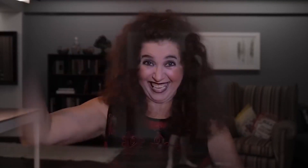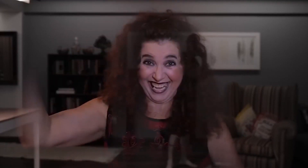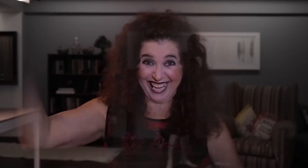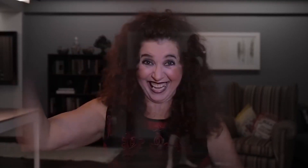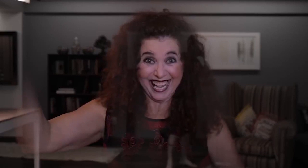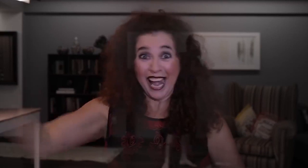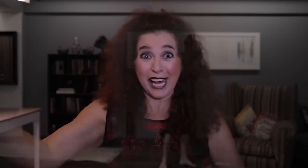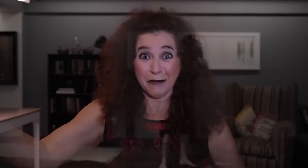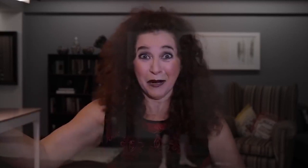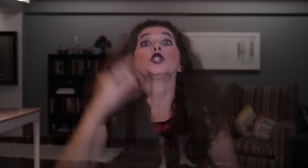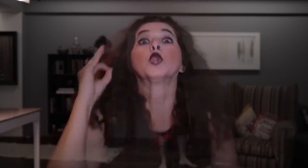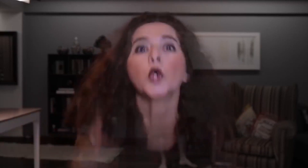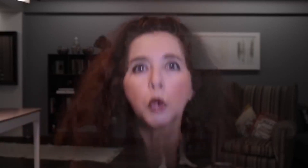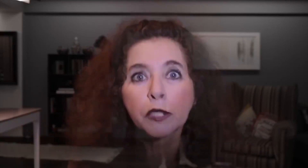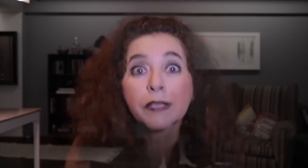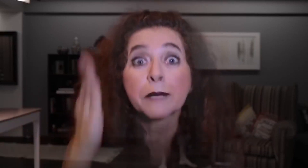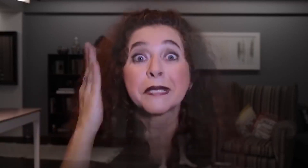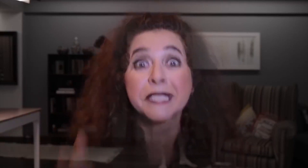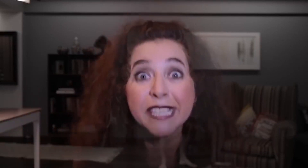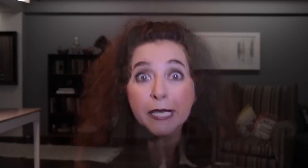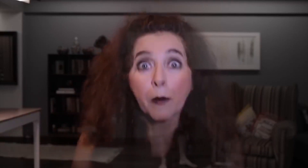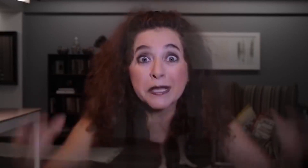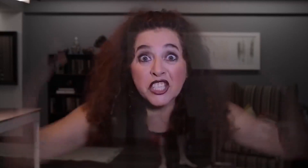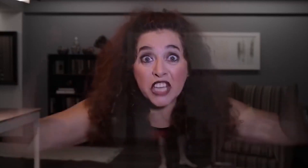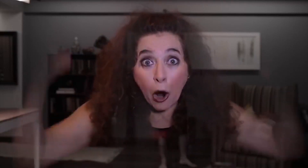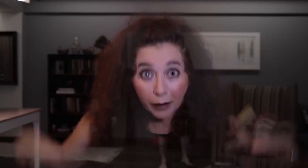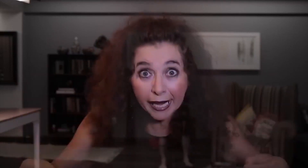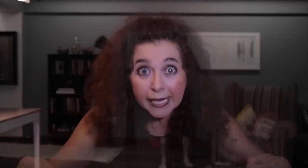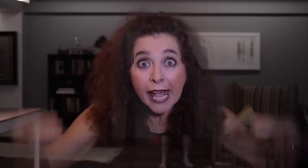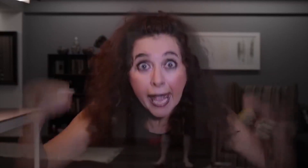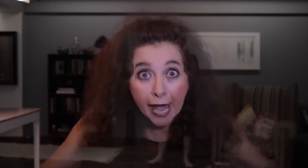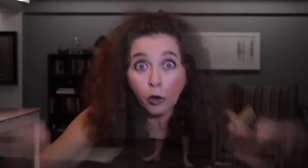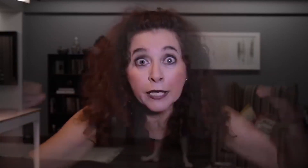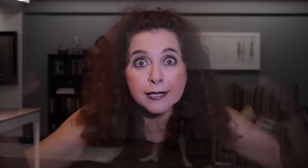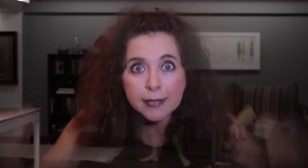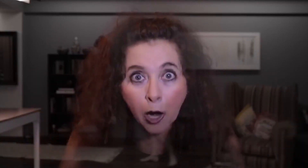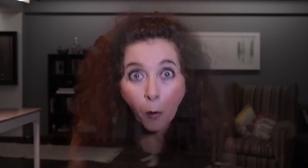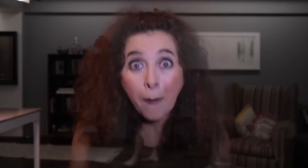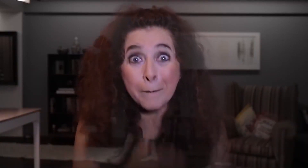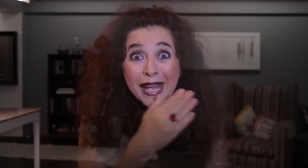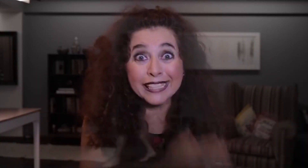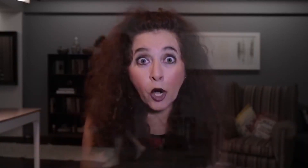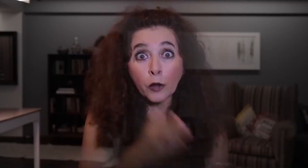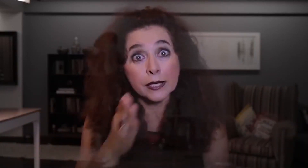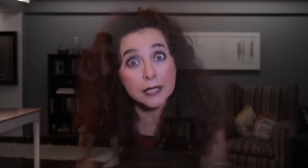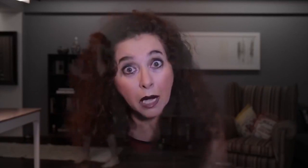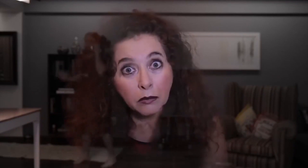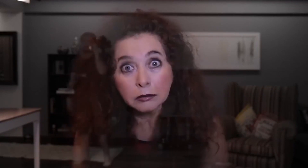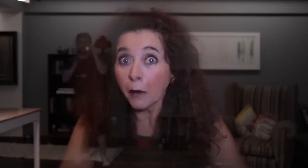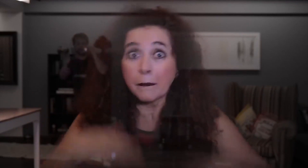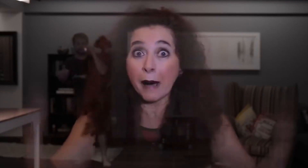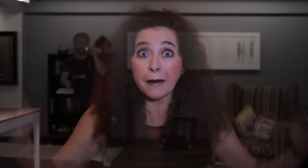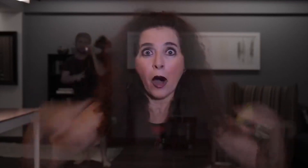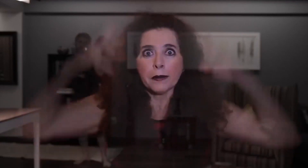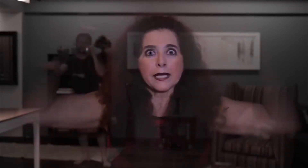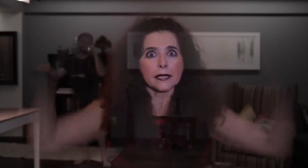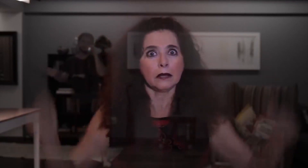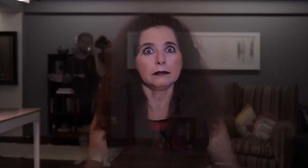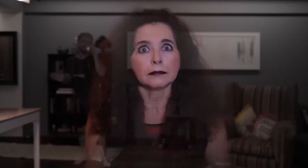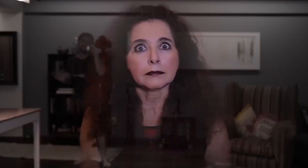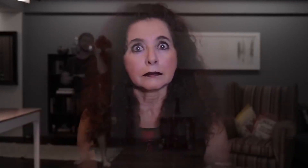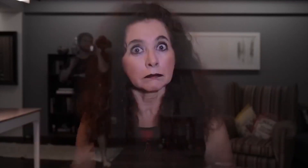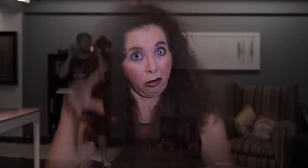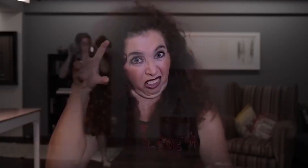lista é mais nada. Acabou. Tudo que você precisa para obsidiar alguém é a conexão. Perdeu a